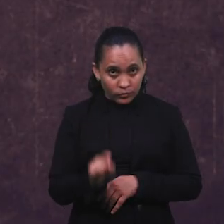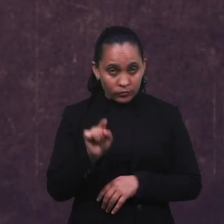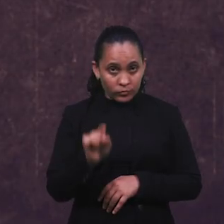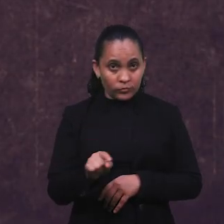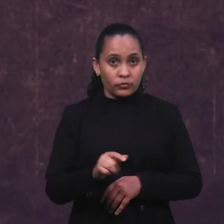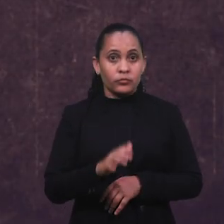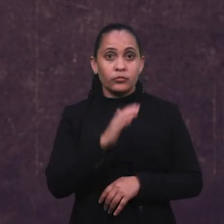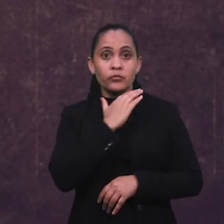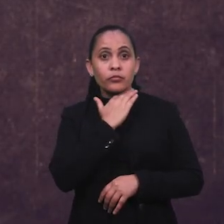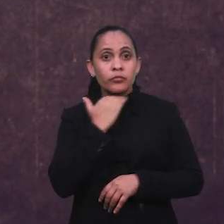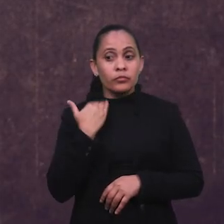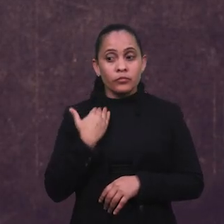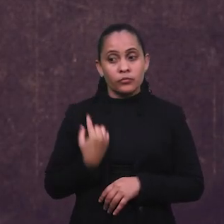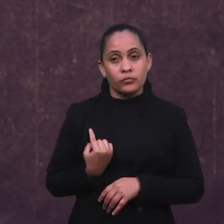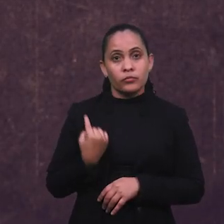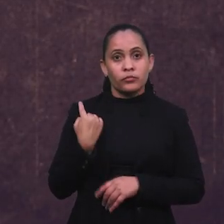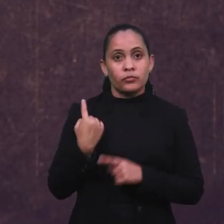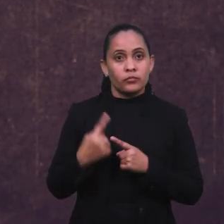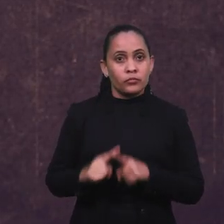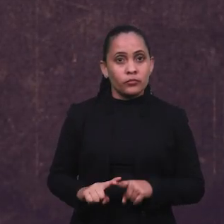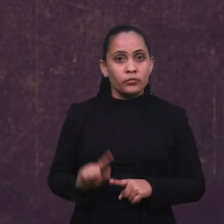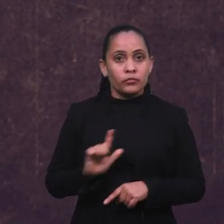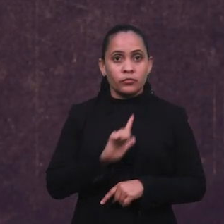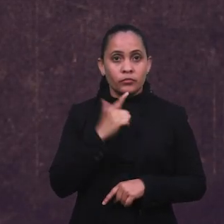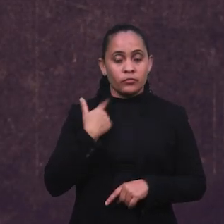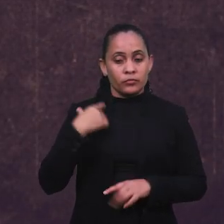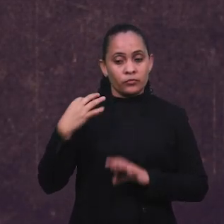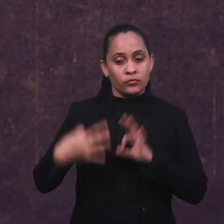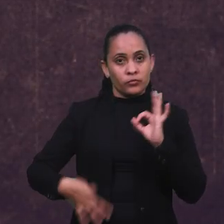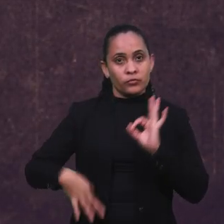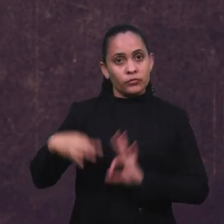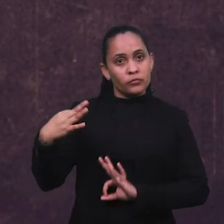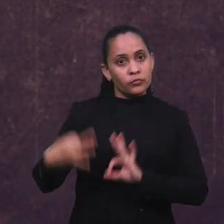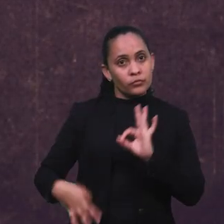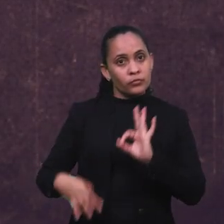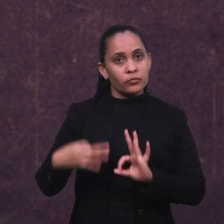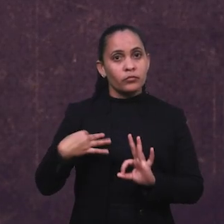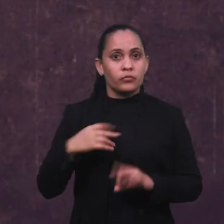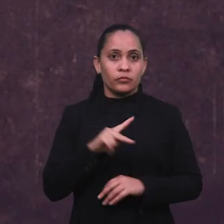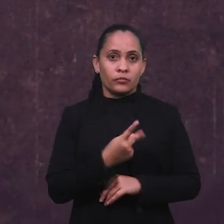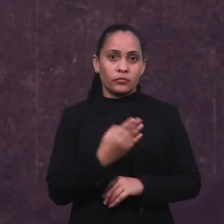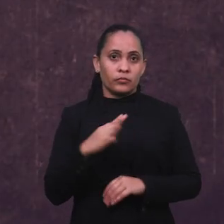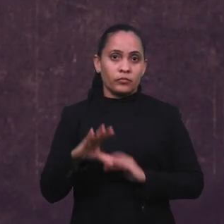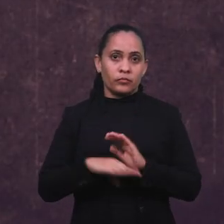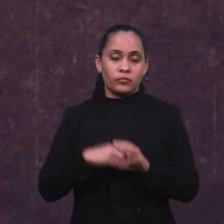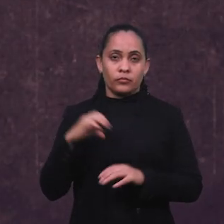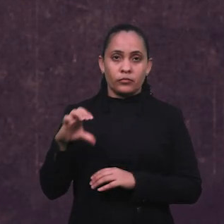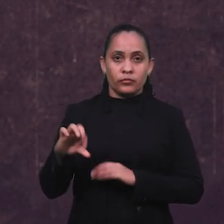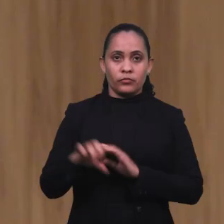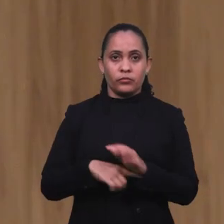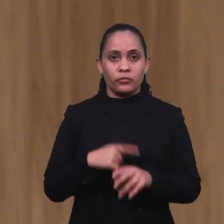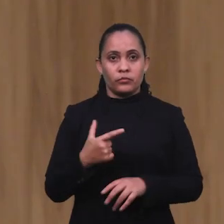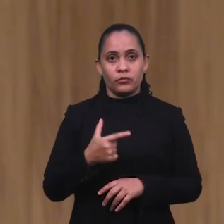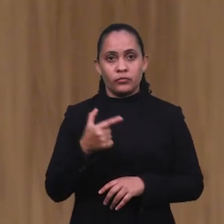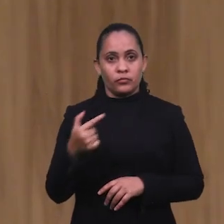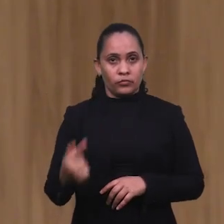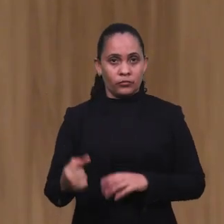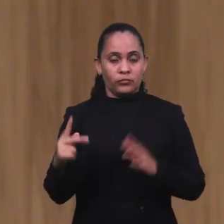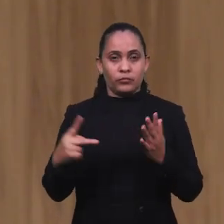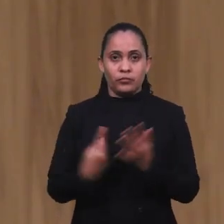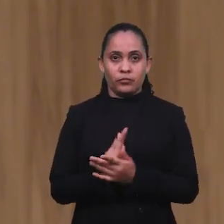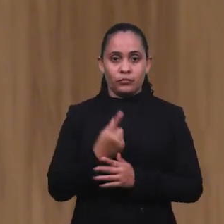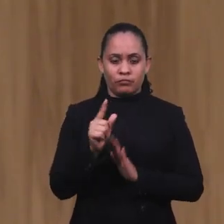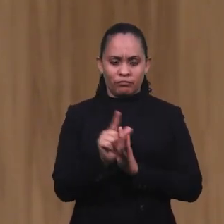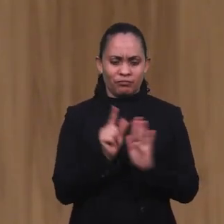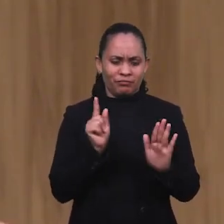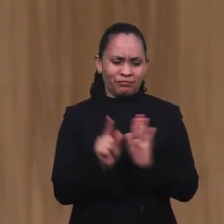aos homens está ordenado morrer uma vez, vindo depois disso o juízo. Hebreus 9, 27. Então, todos